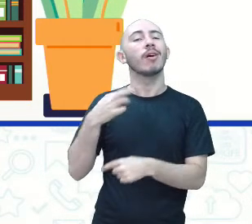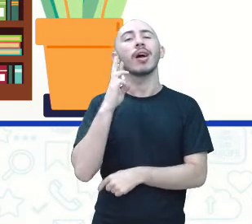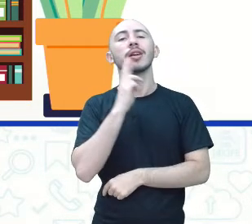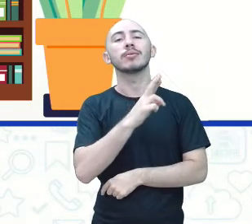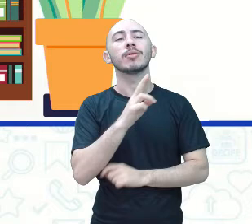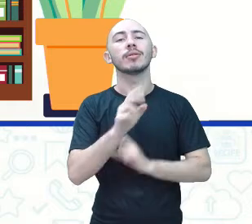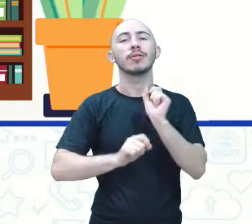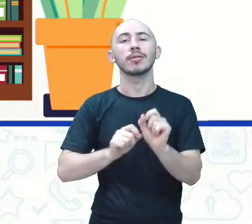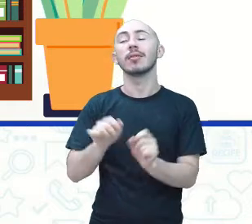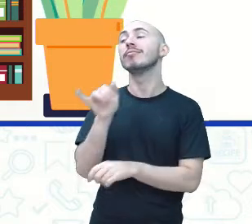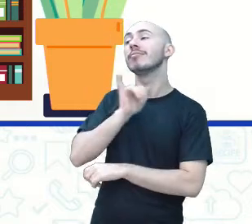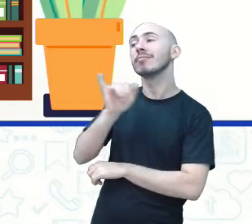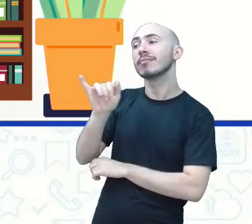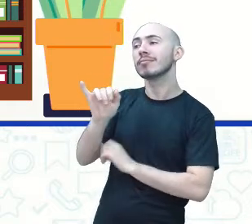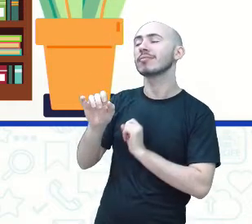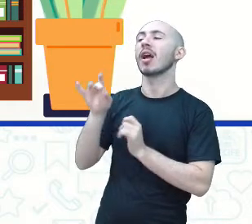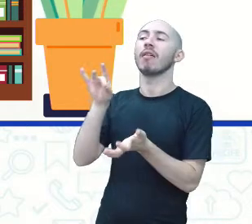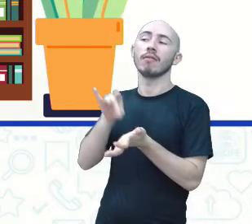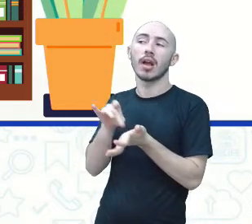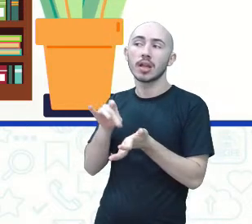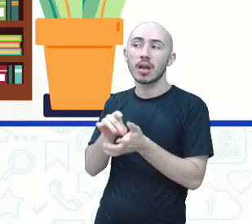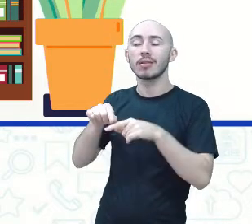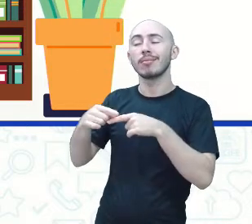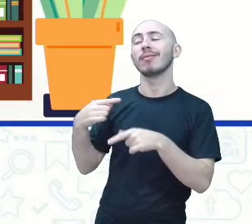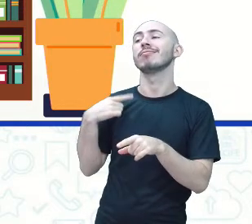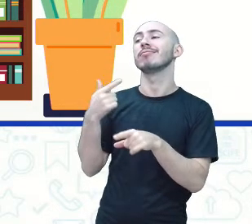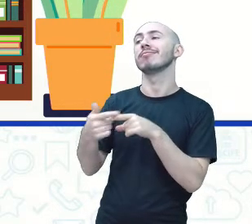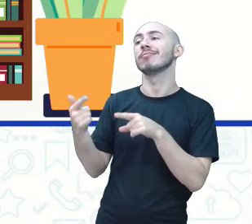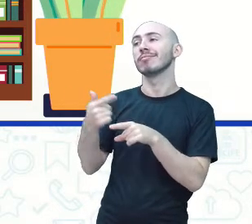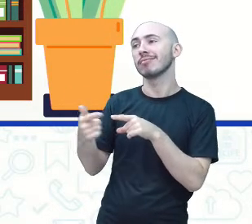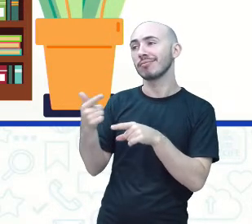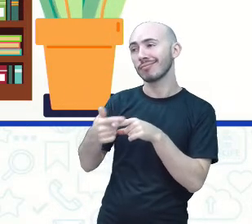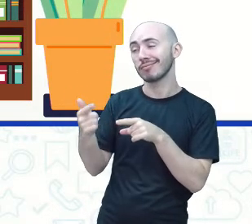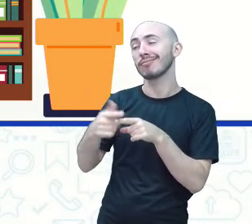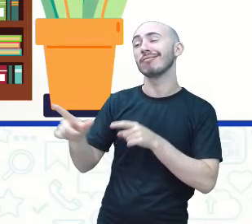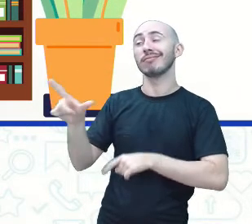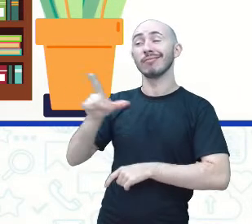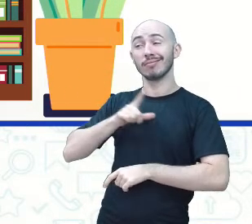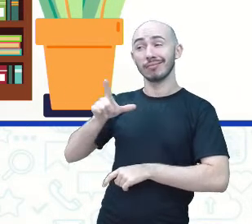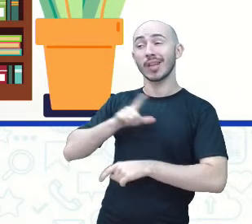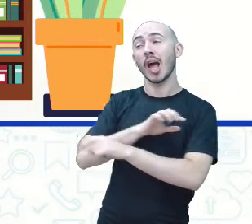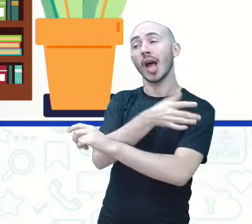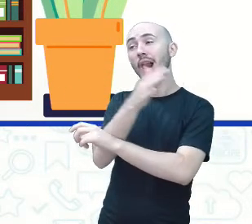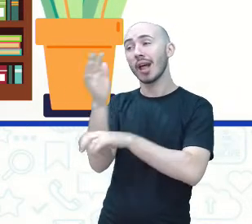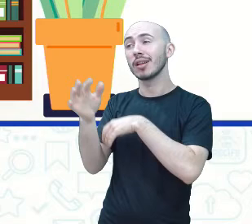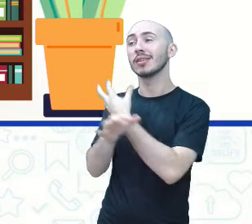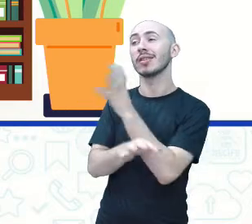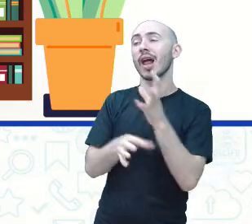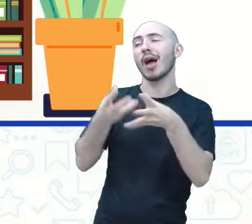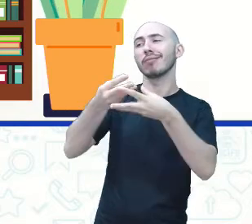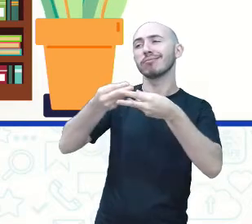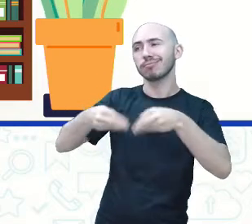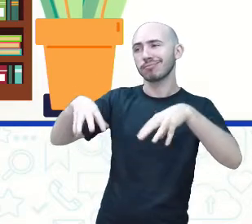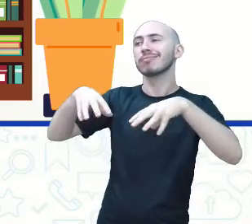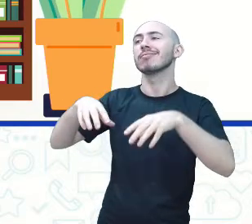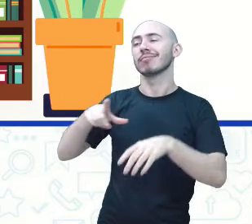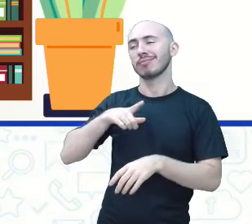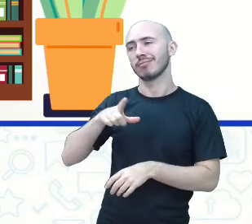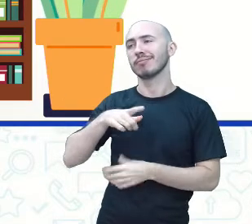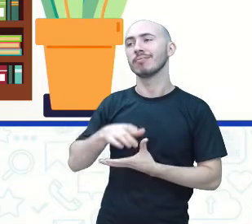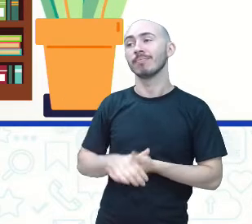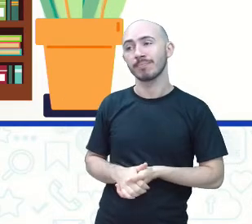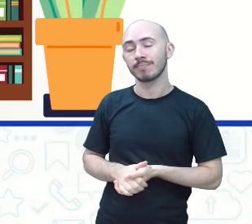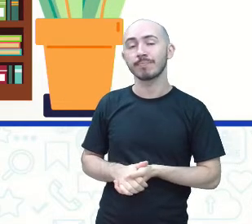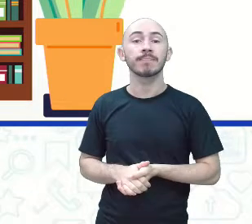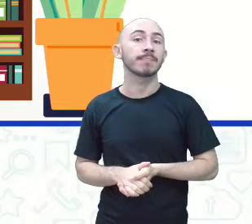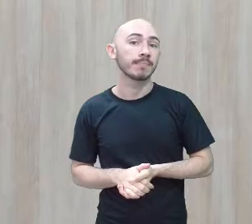respondendo. Verdade, mas também enfrentamos uma série de problemas ambientais que leva à degradação do meio ambiente. Então, o